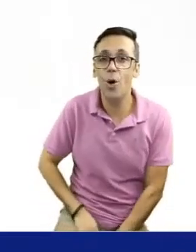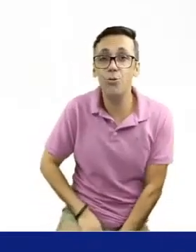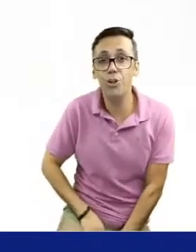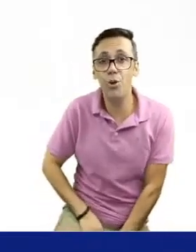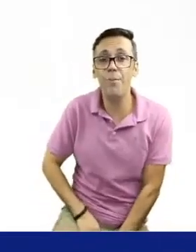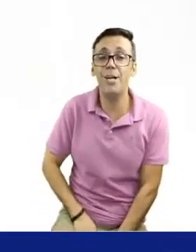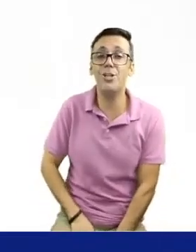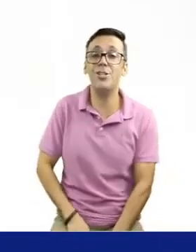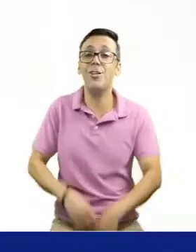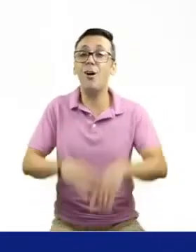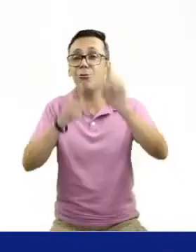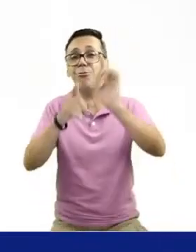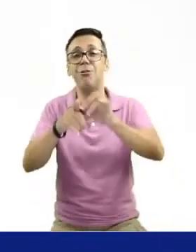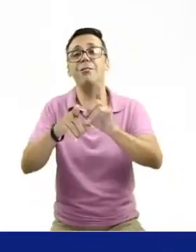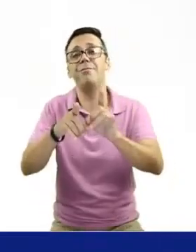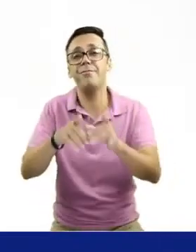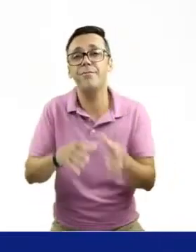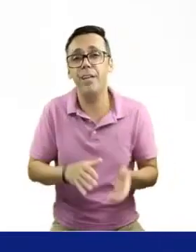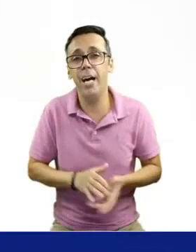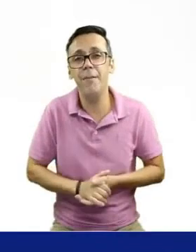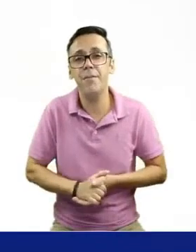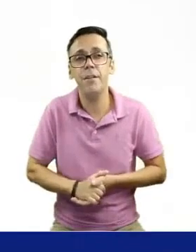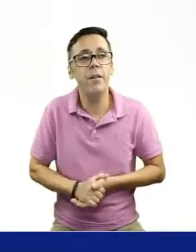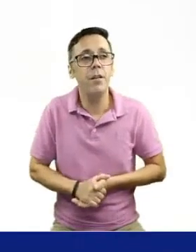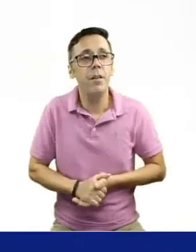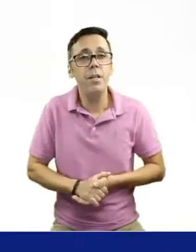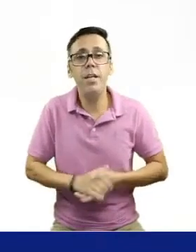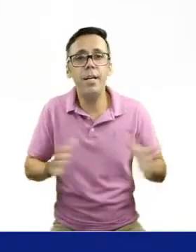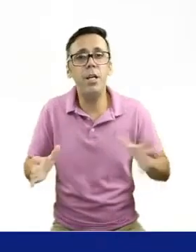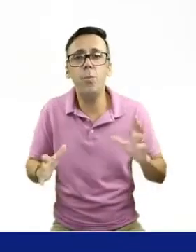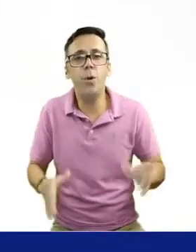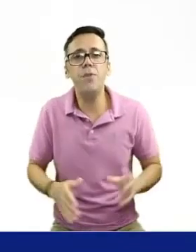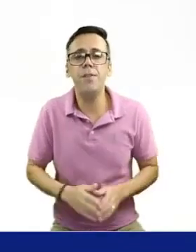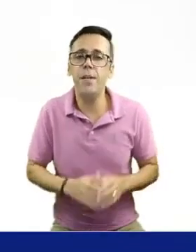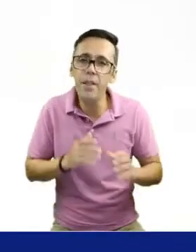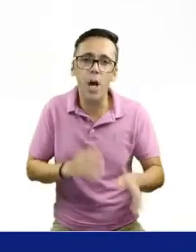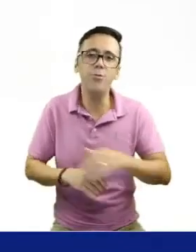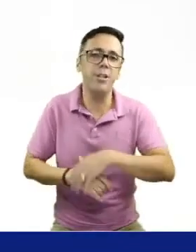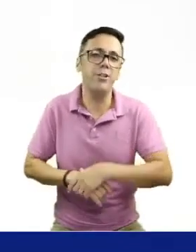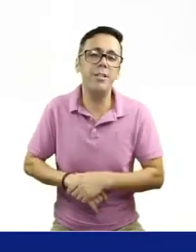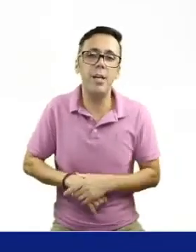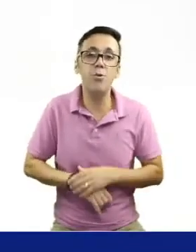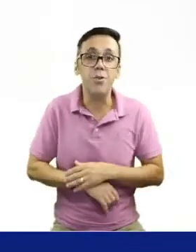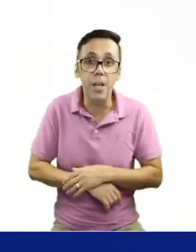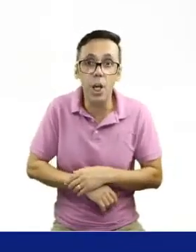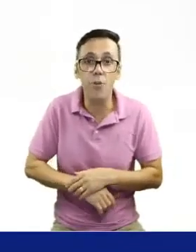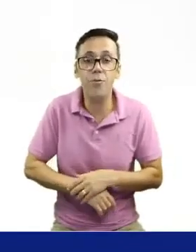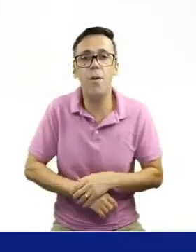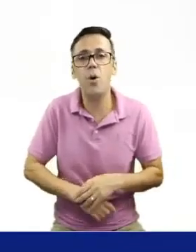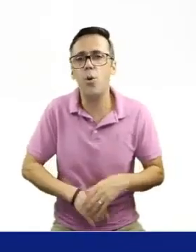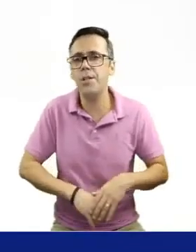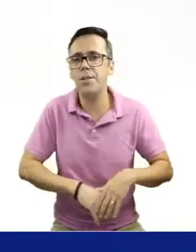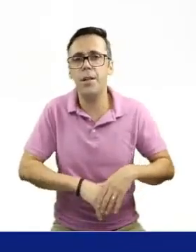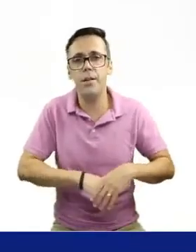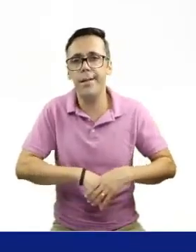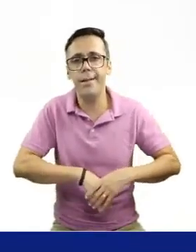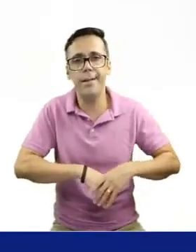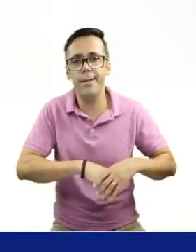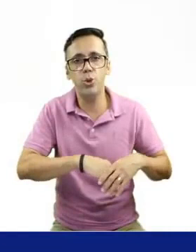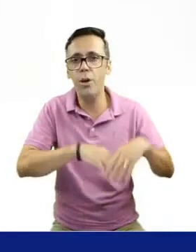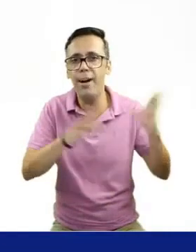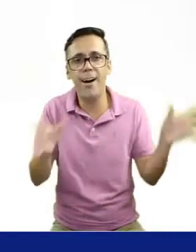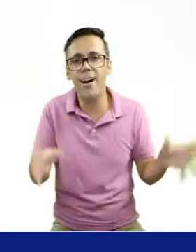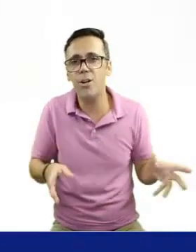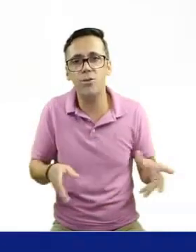o auxílio emergencial do governo né E aí eu posso fazer não mulher esse auxílio foi uma coisa assim